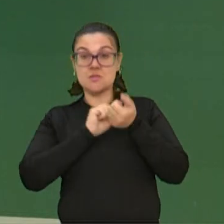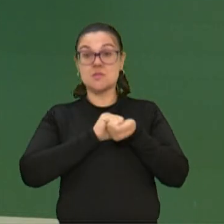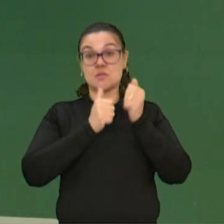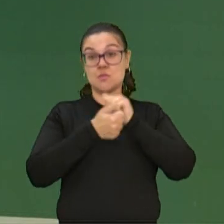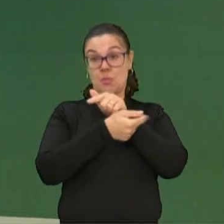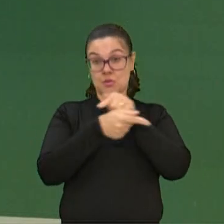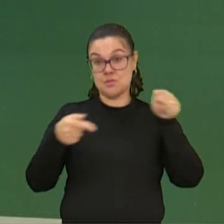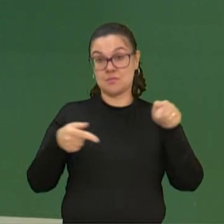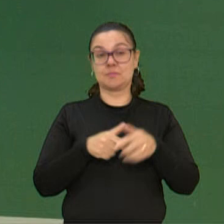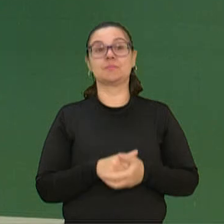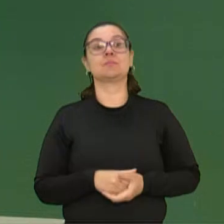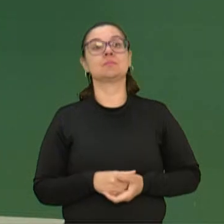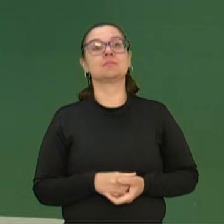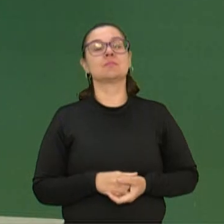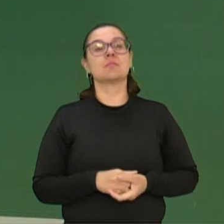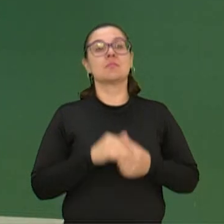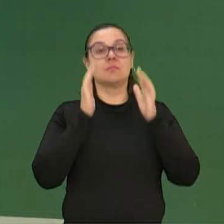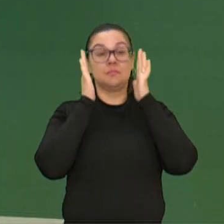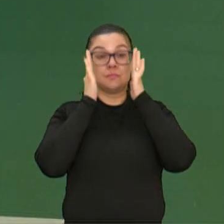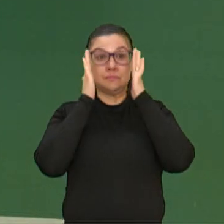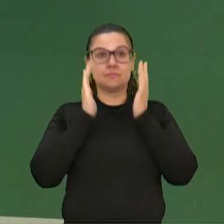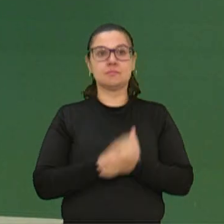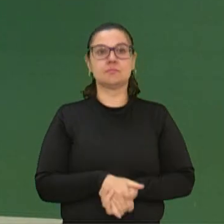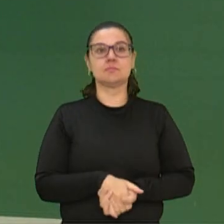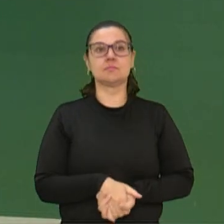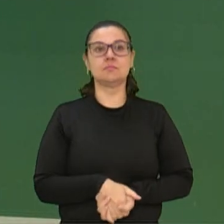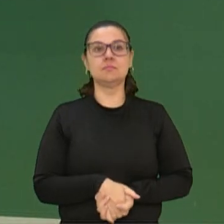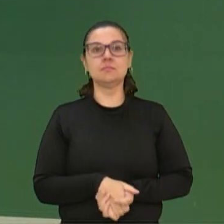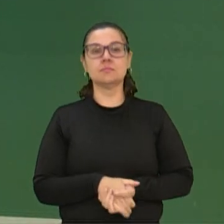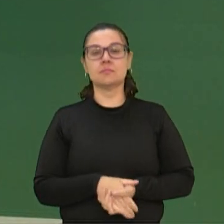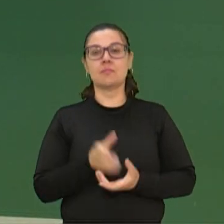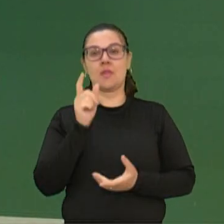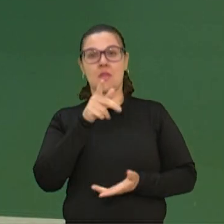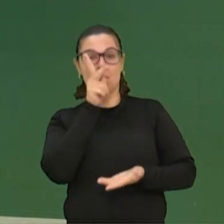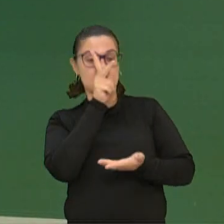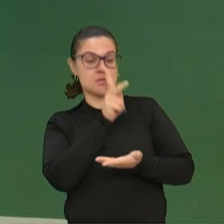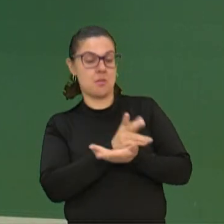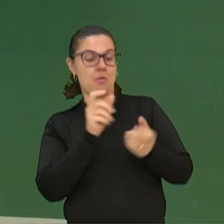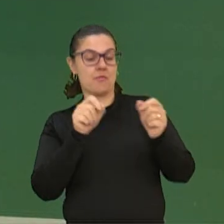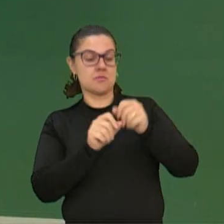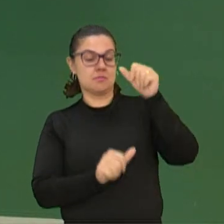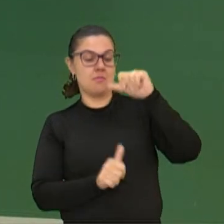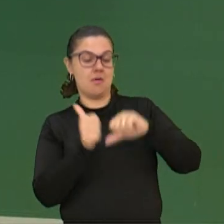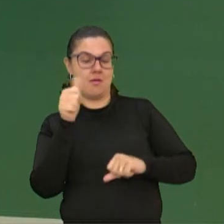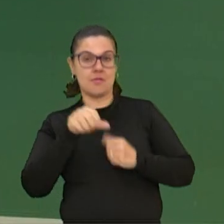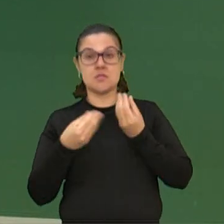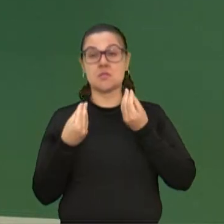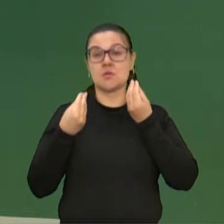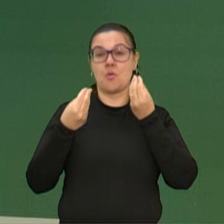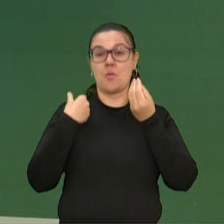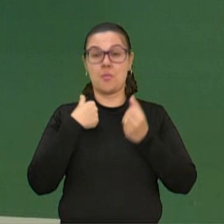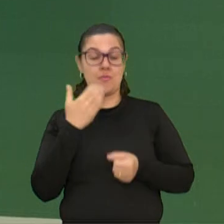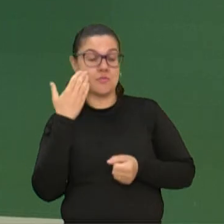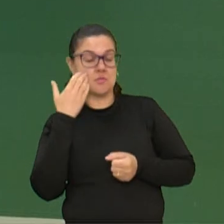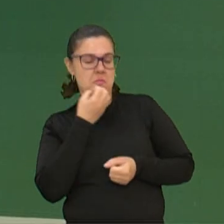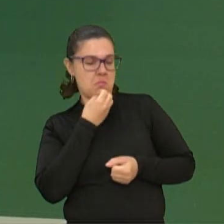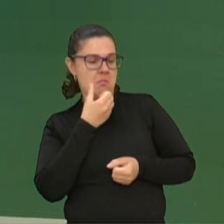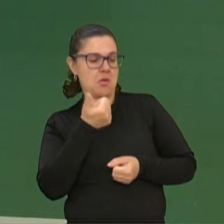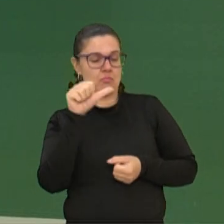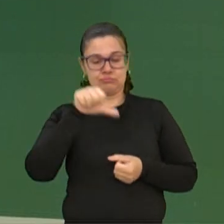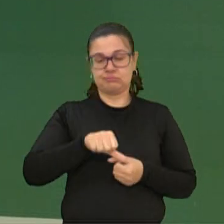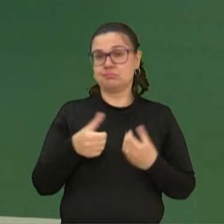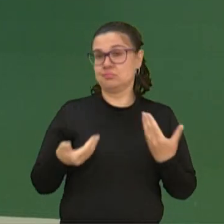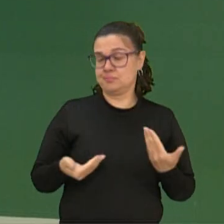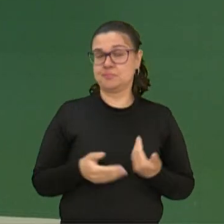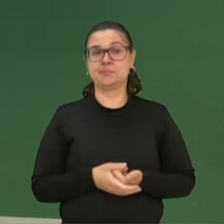está fazendo. Bom, quando eu vou fazer uma avaliação física, como eu vou saber se ela foi bem feita ou